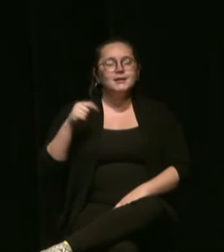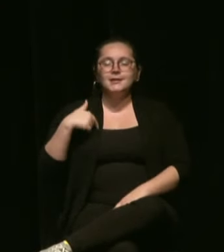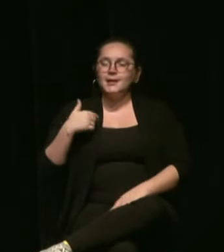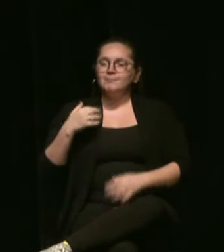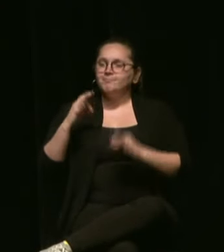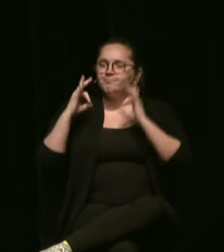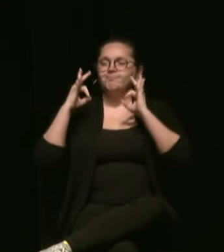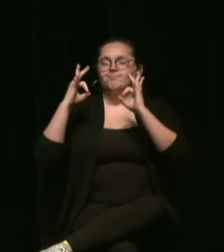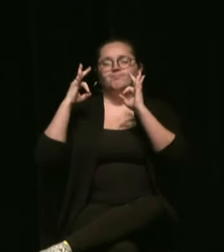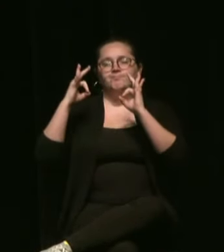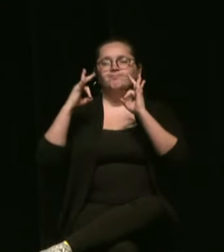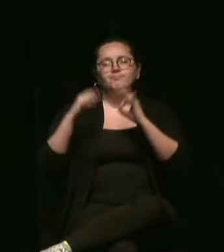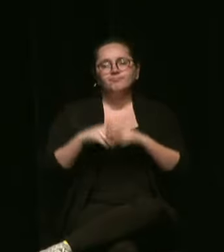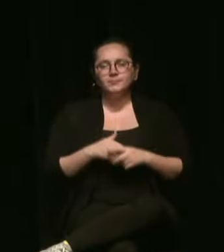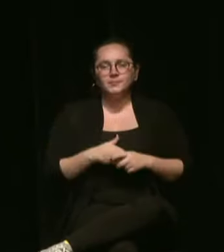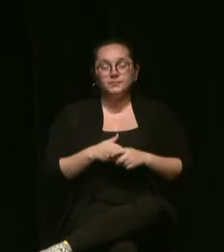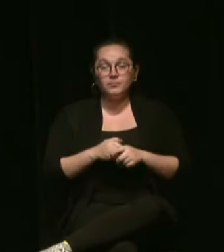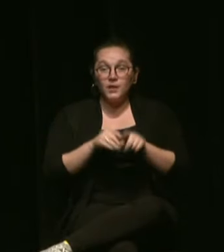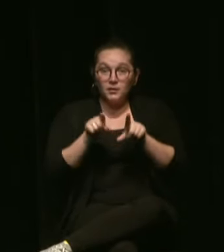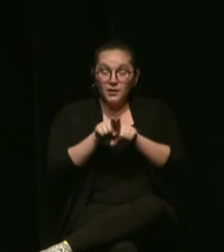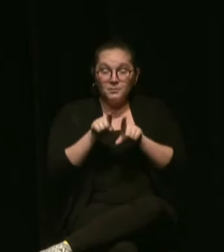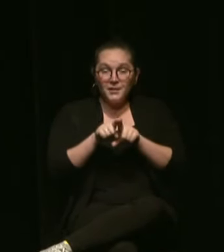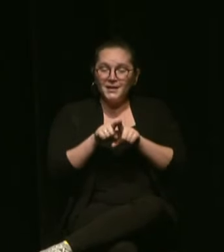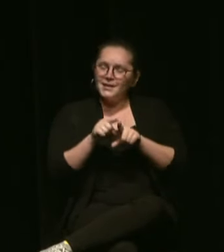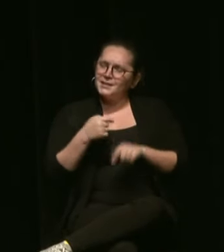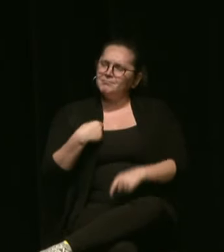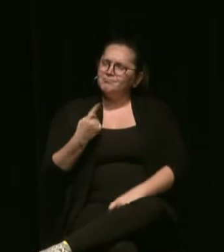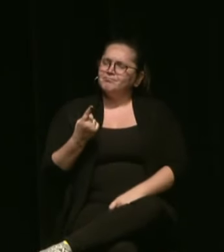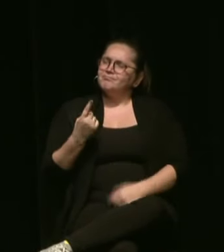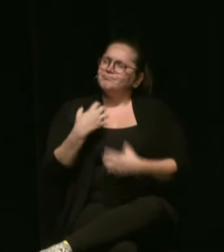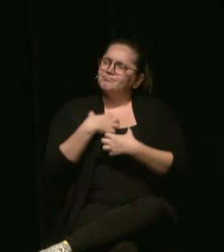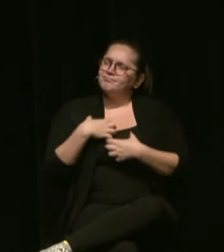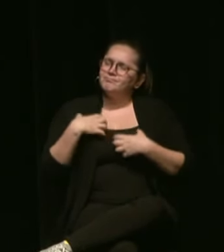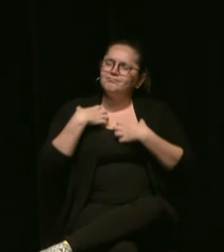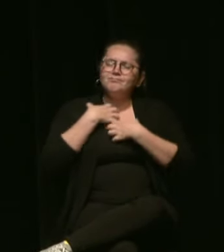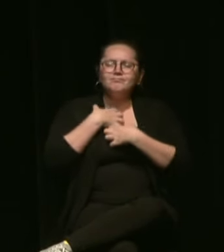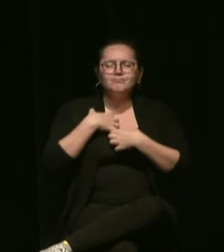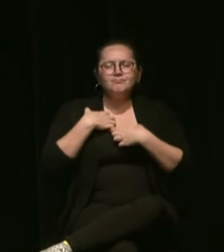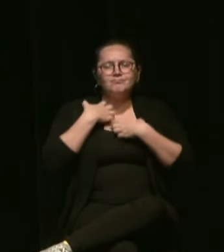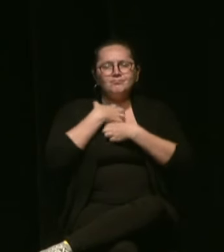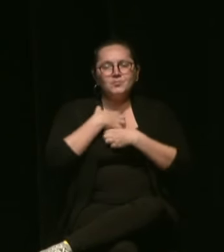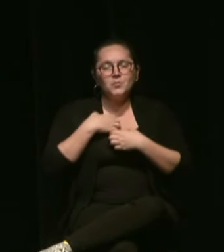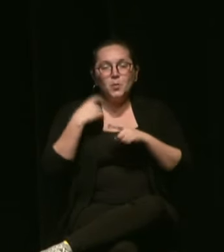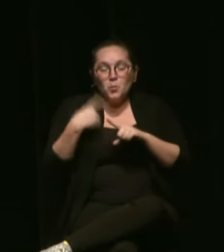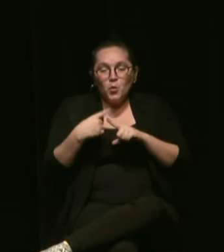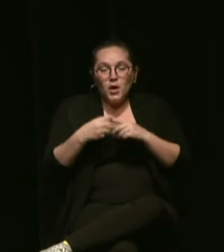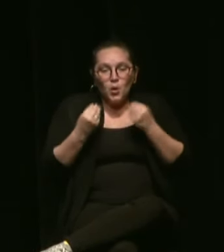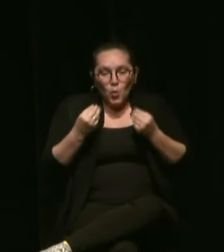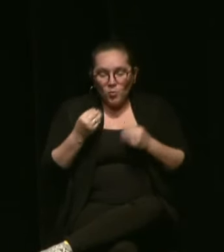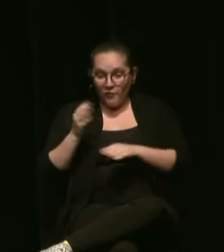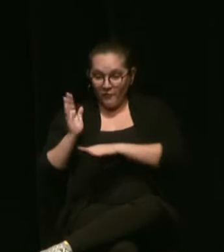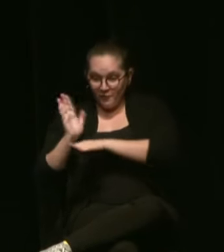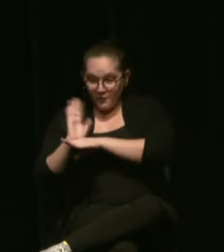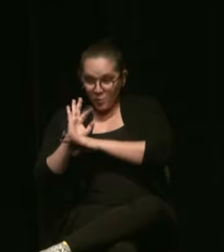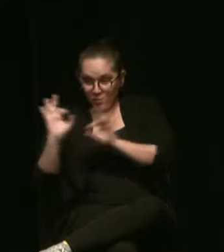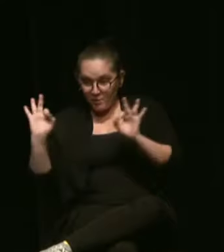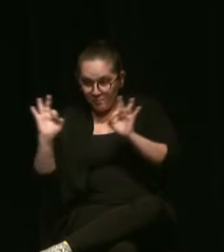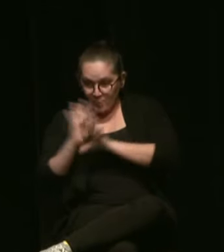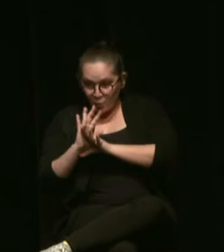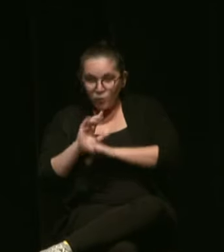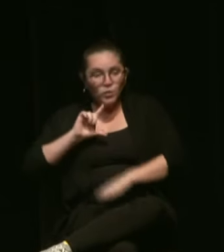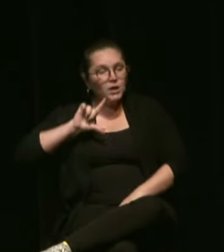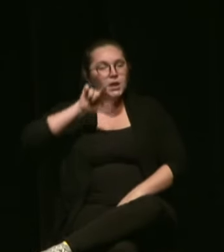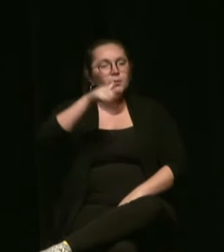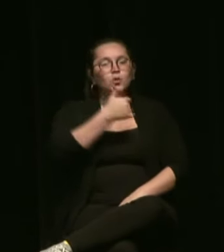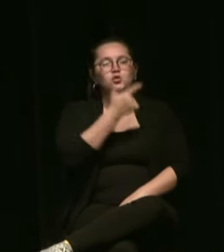tempo de profunda angústia, porque como é que você faz um segundo filme depois de ter feito Cabra?